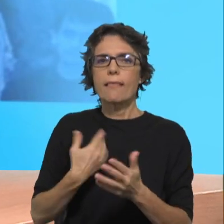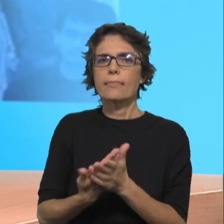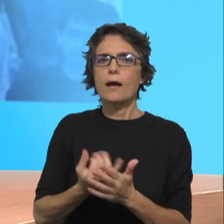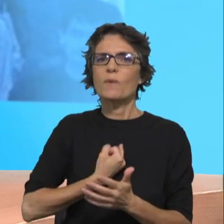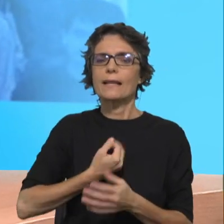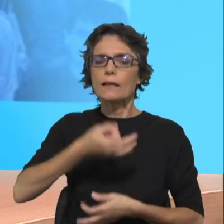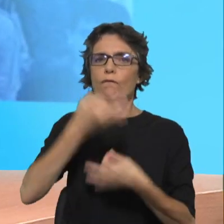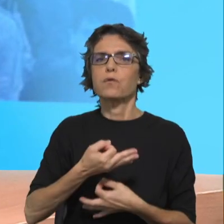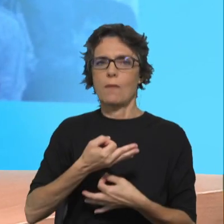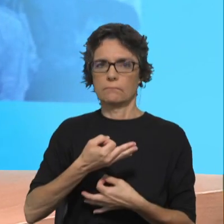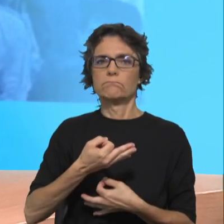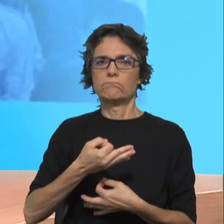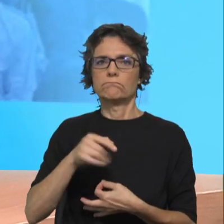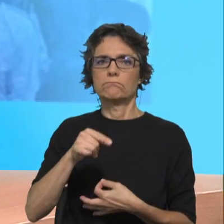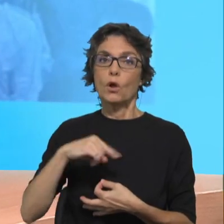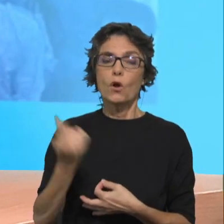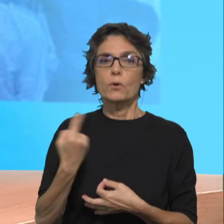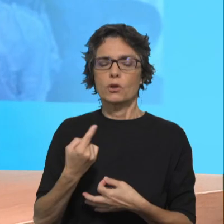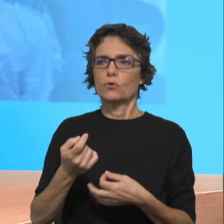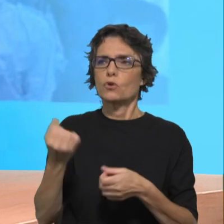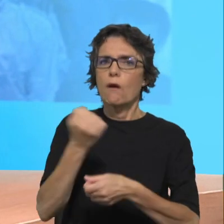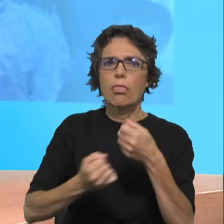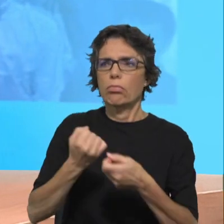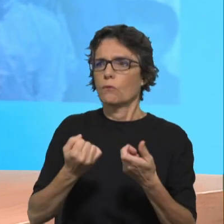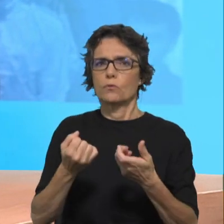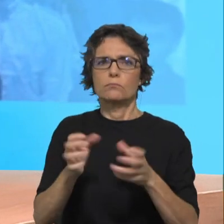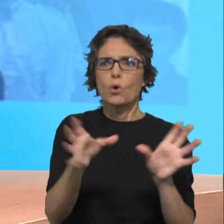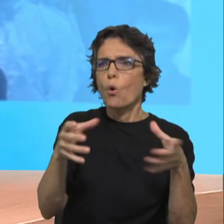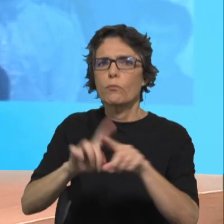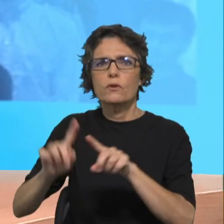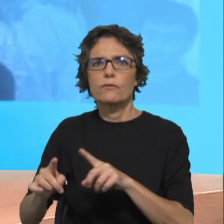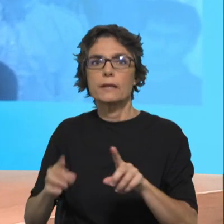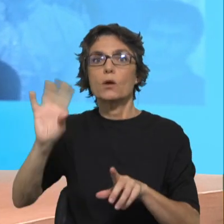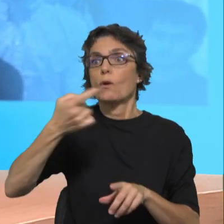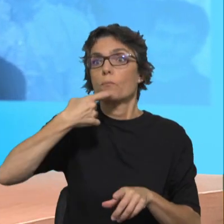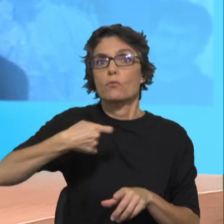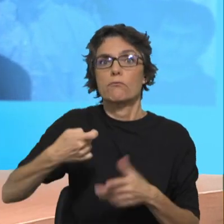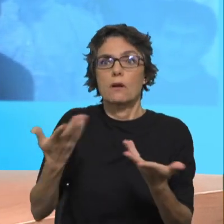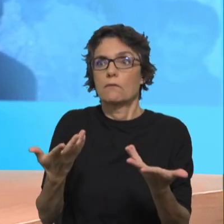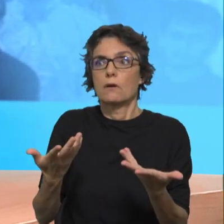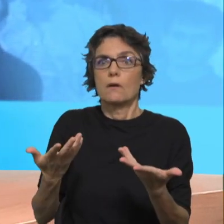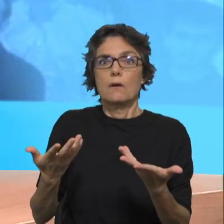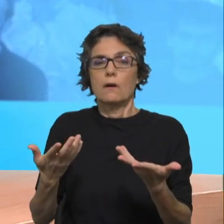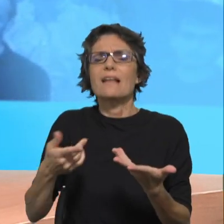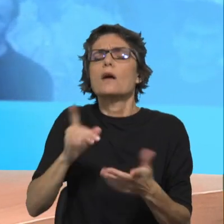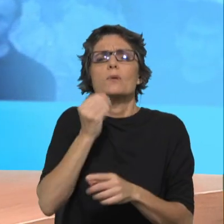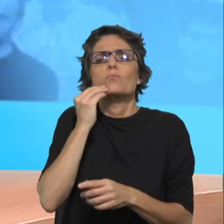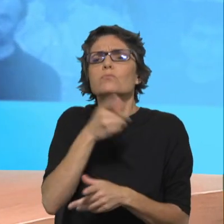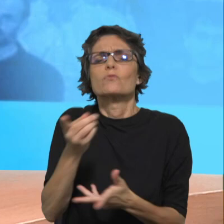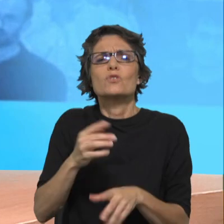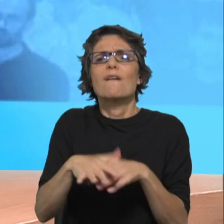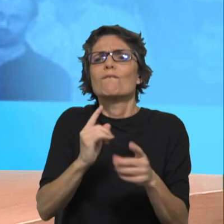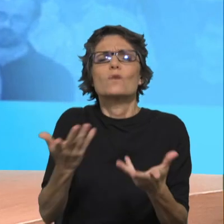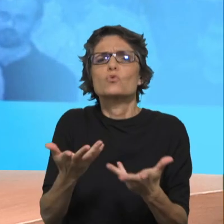integrar diversas dinâmicas, diversos grupos, diversos encontros, e quando nos perguntavam como é que é, o que é que vocês